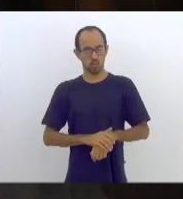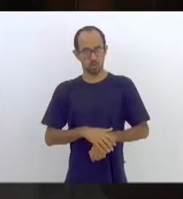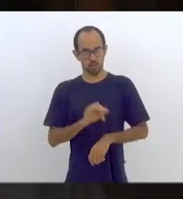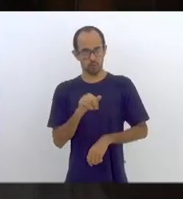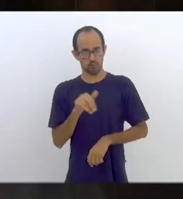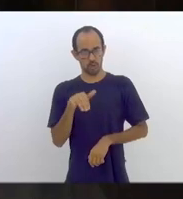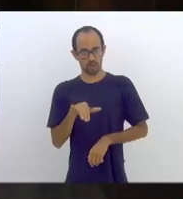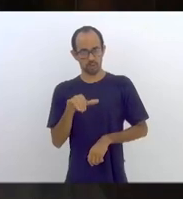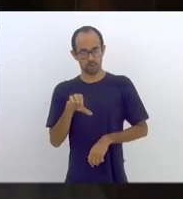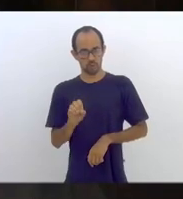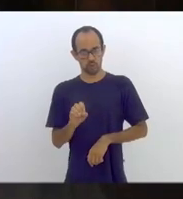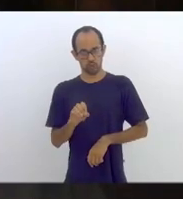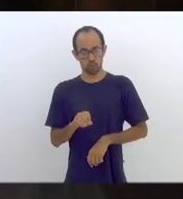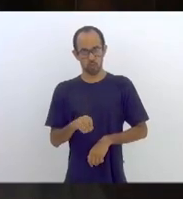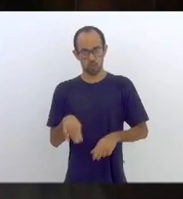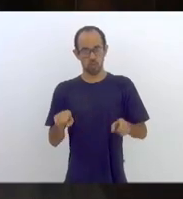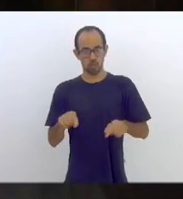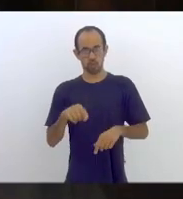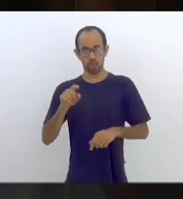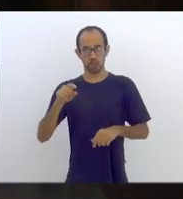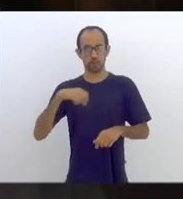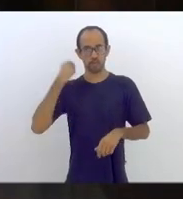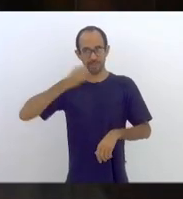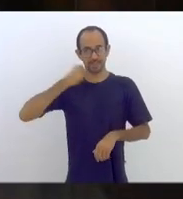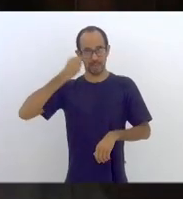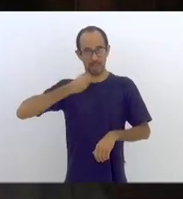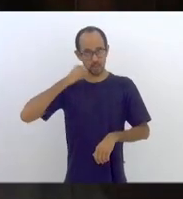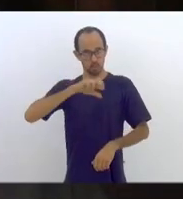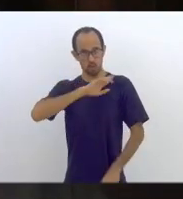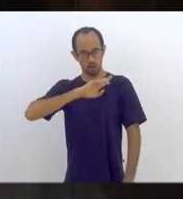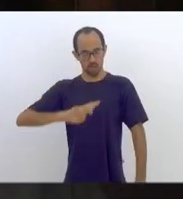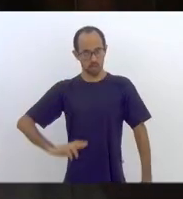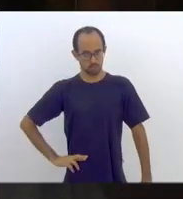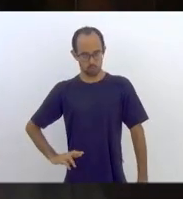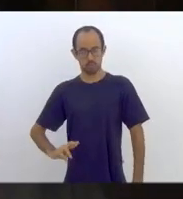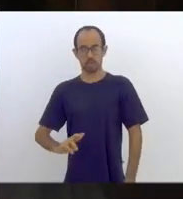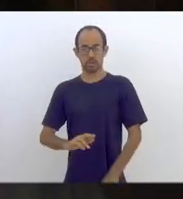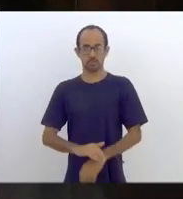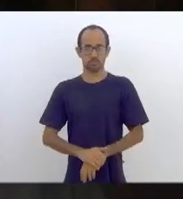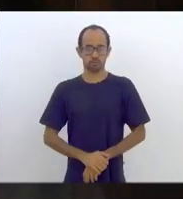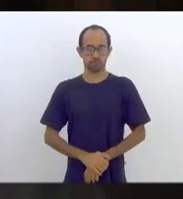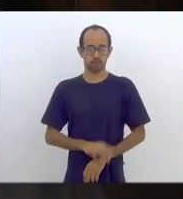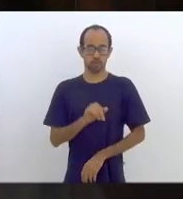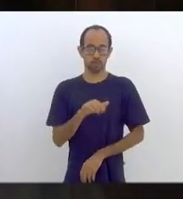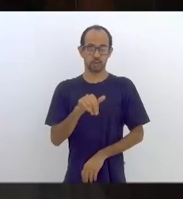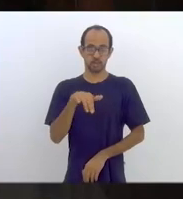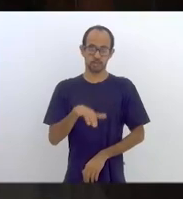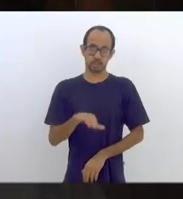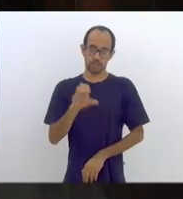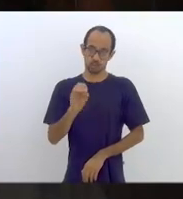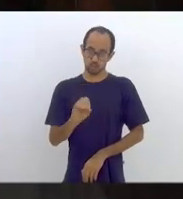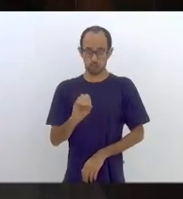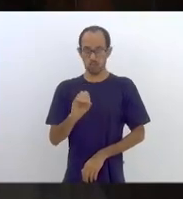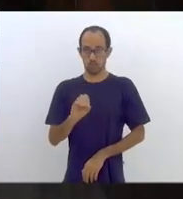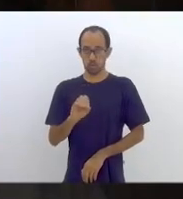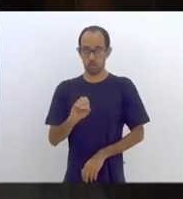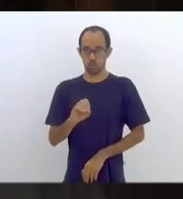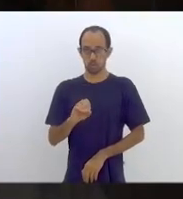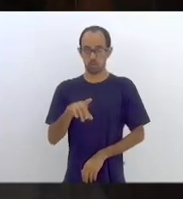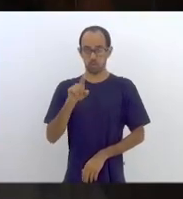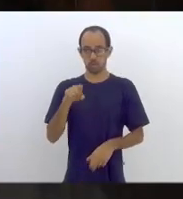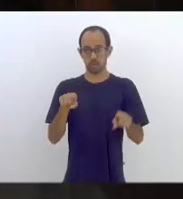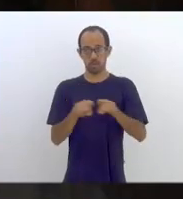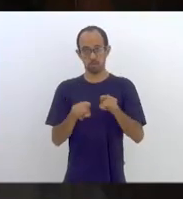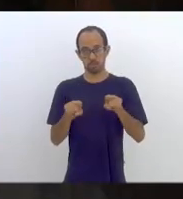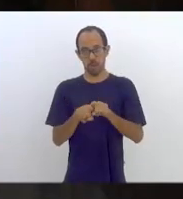Dornelles que foi Senador da República Francisco Dornelles que foi